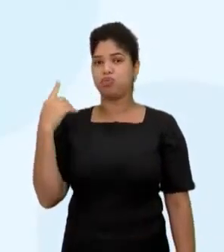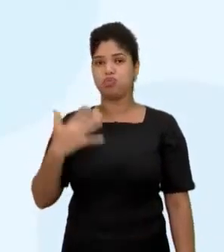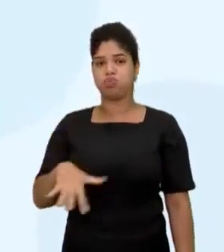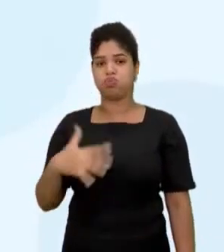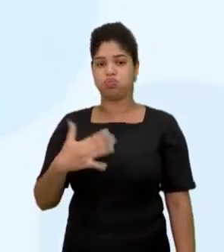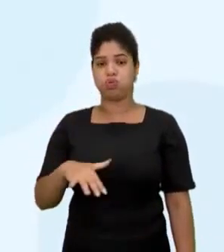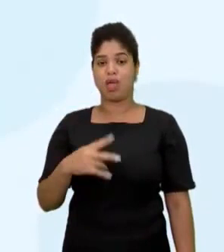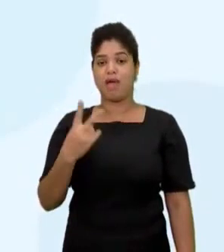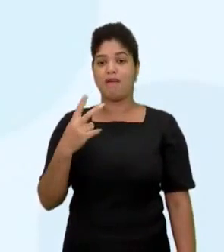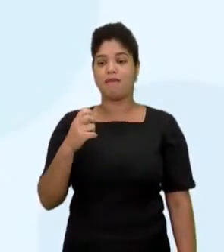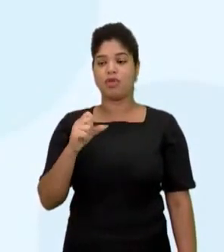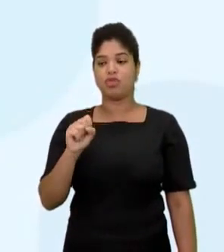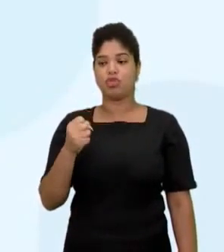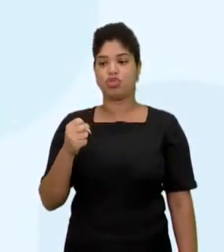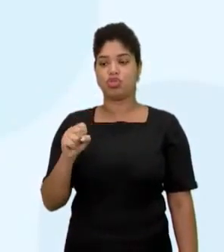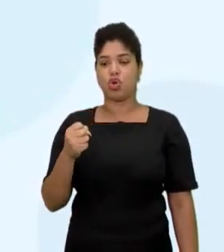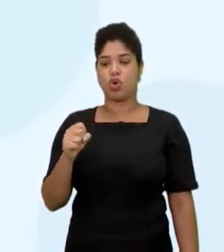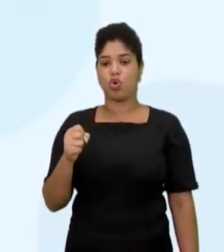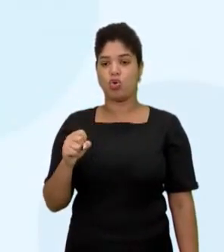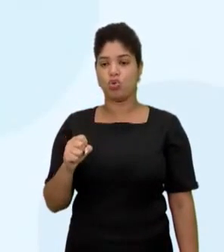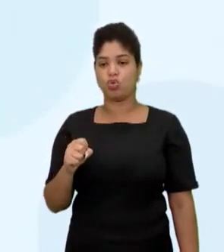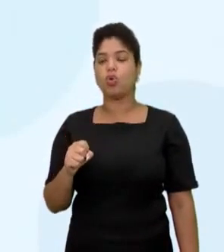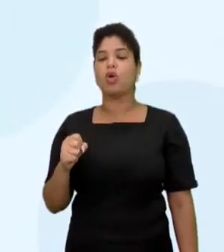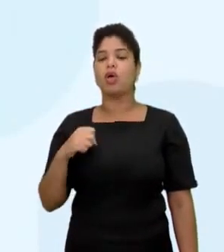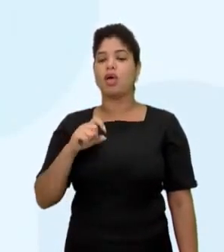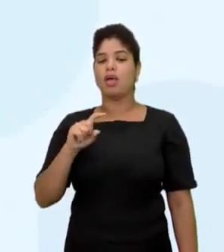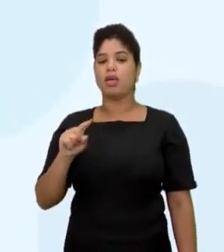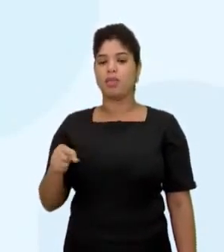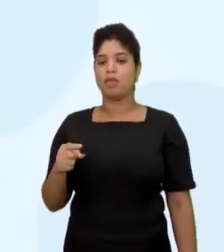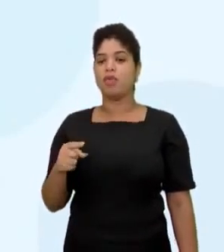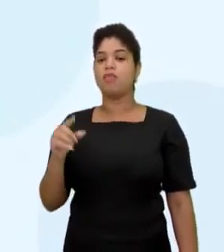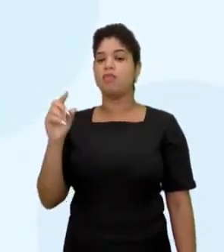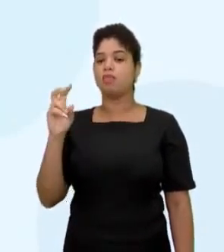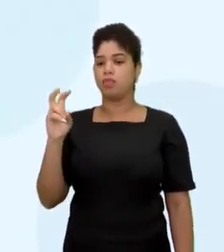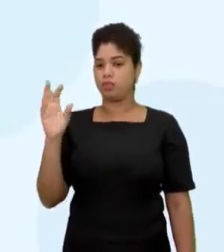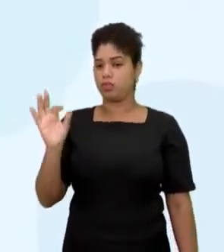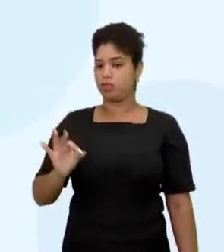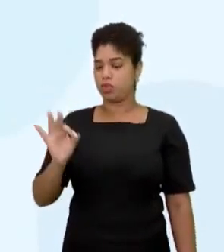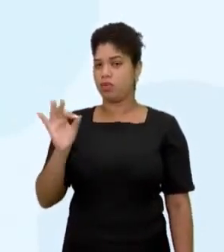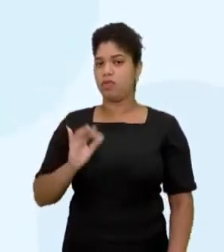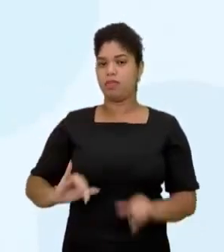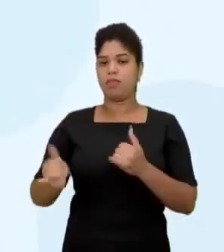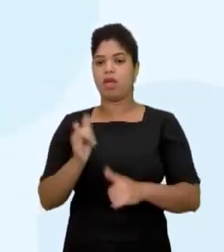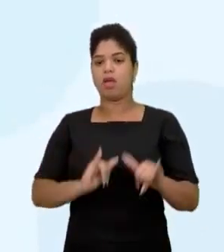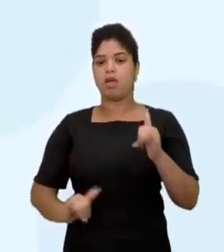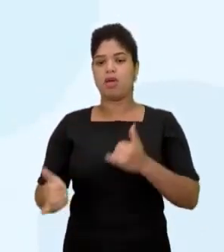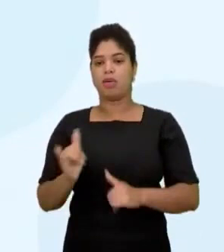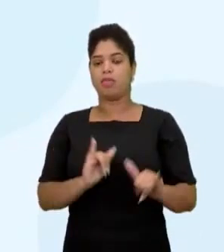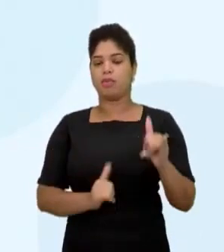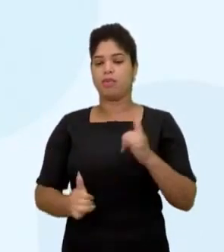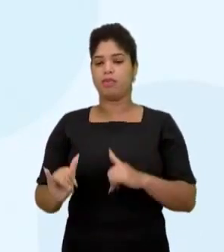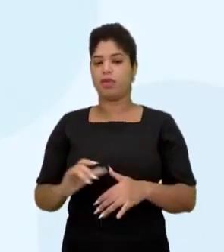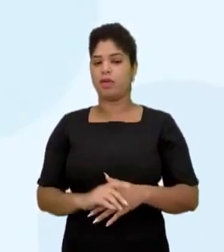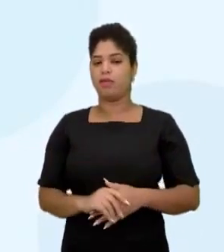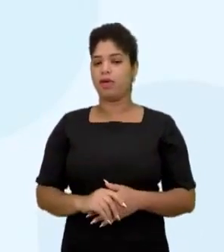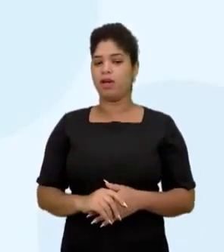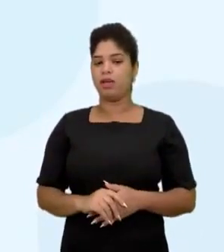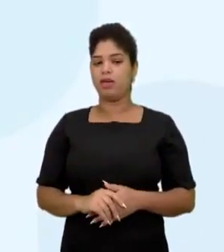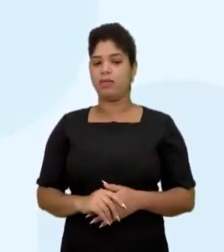mais de 28,5% da produção mundial de energia do planeta, né, sendo